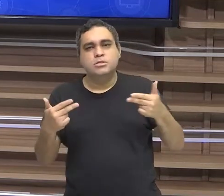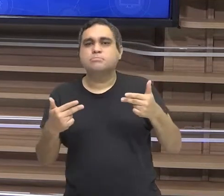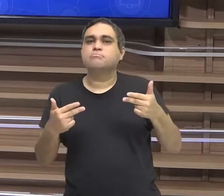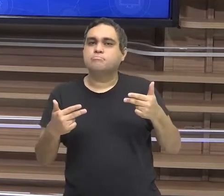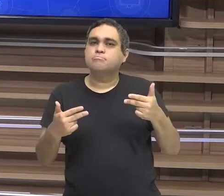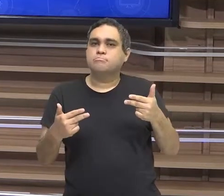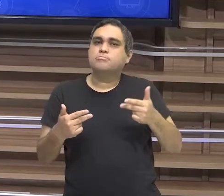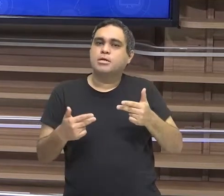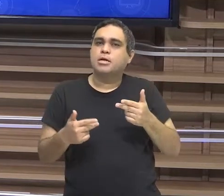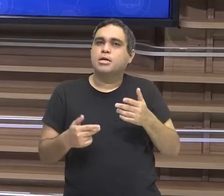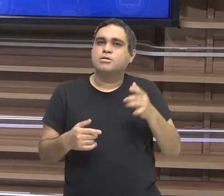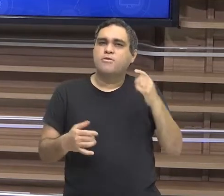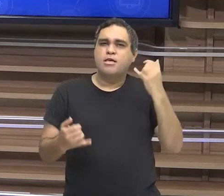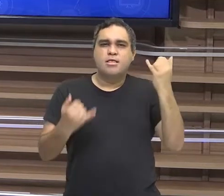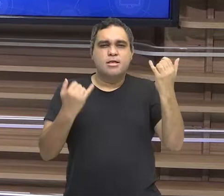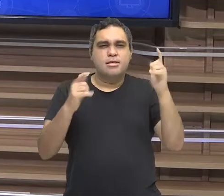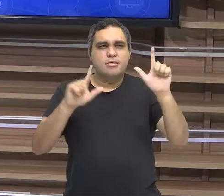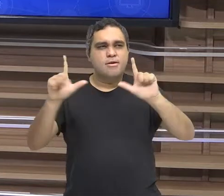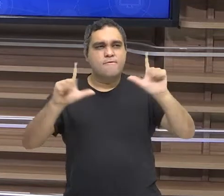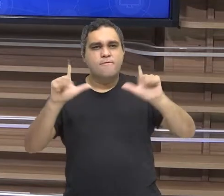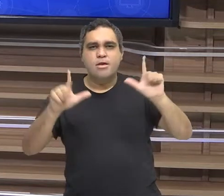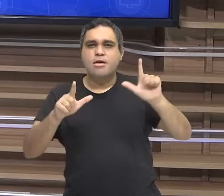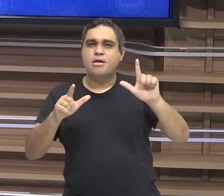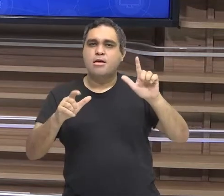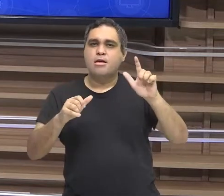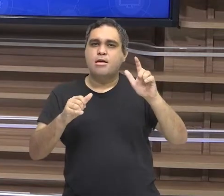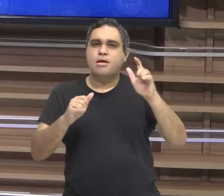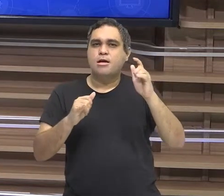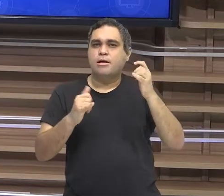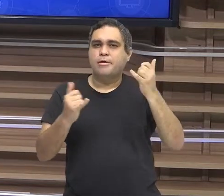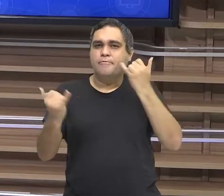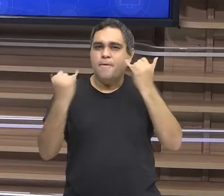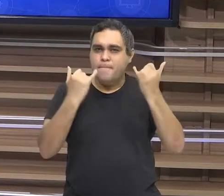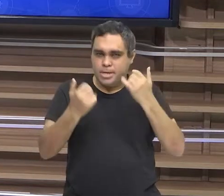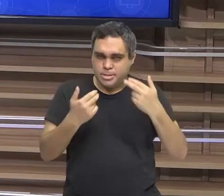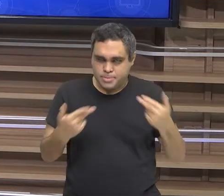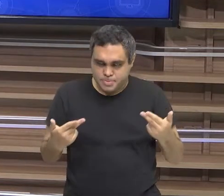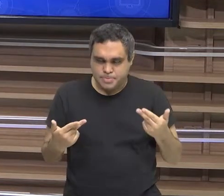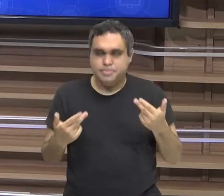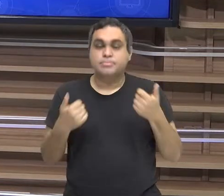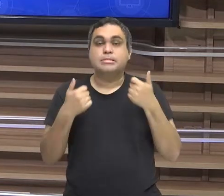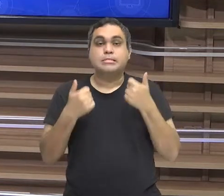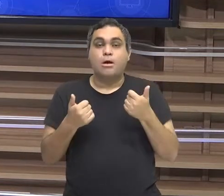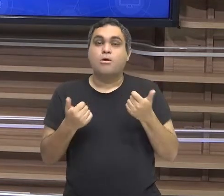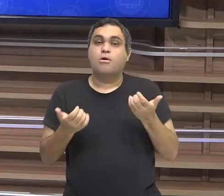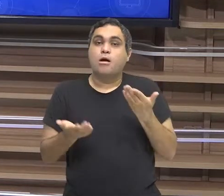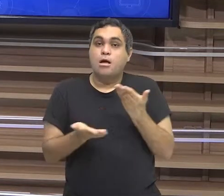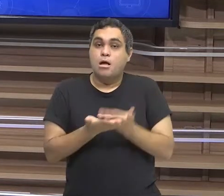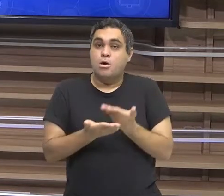verifica nos noticiários, tá certo, gente? Então, olha só, nossa aula de hoje vai ser a aula